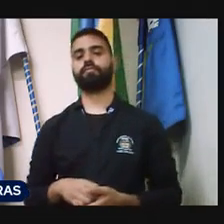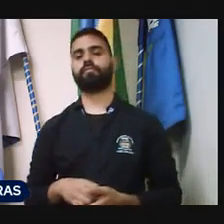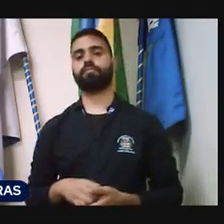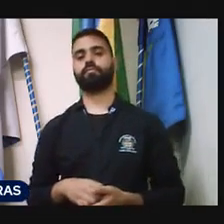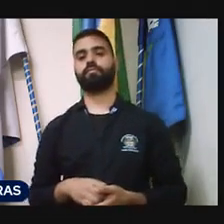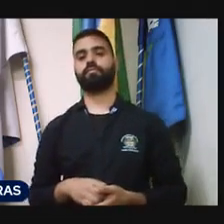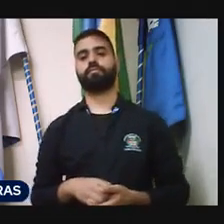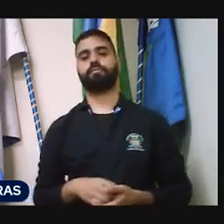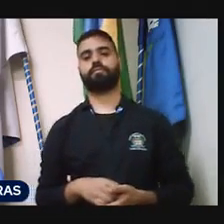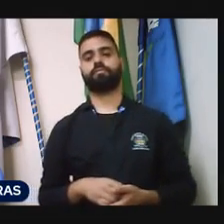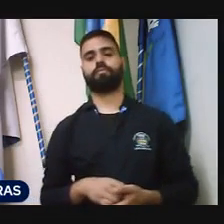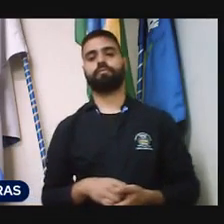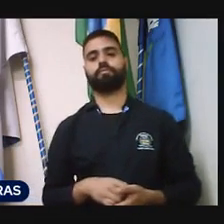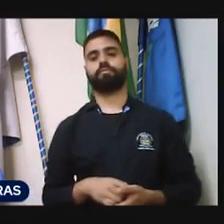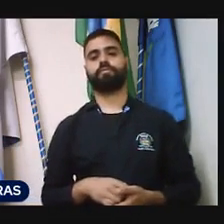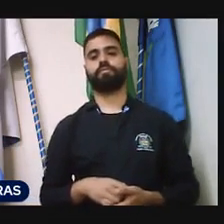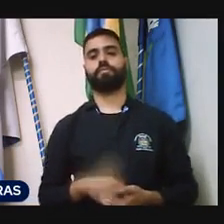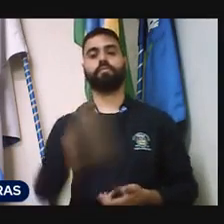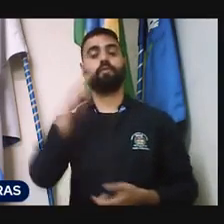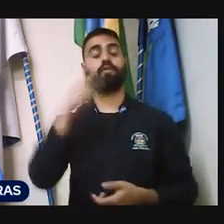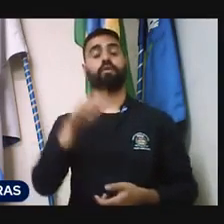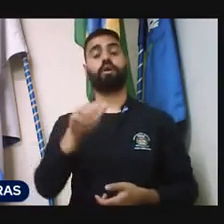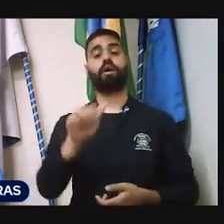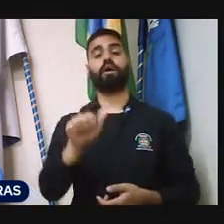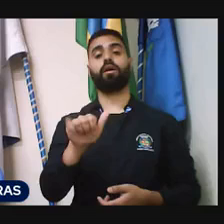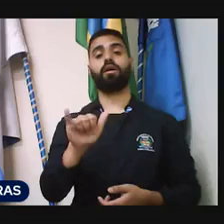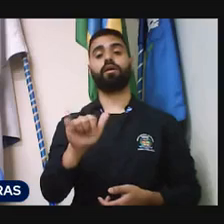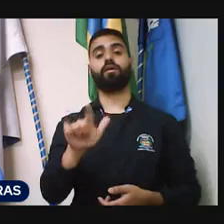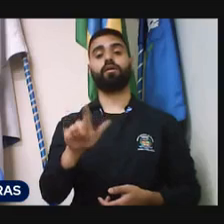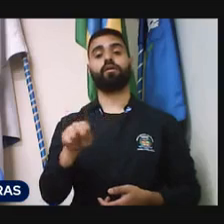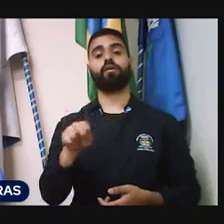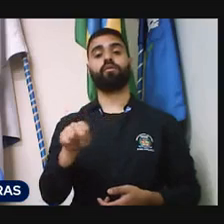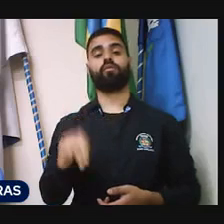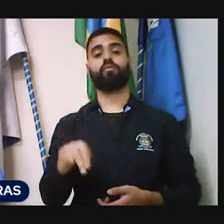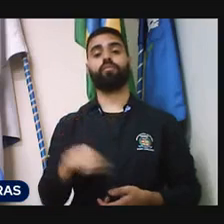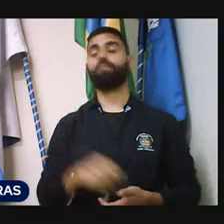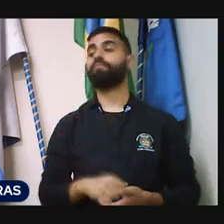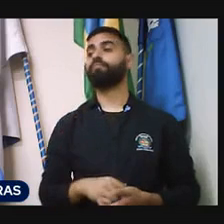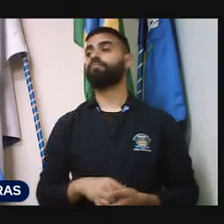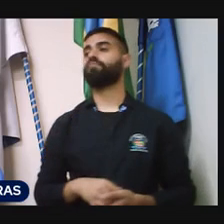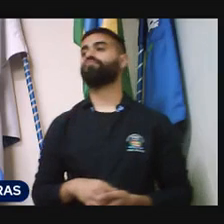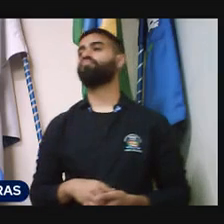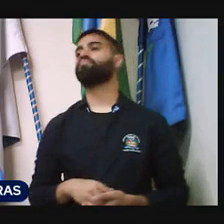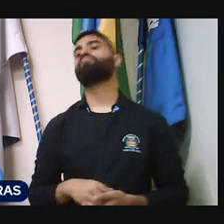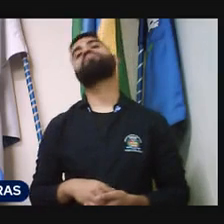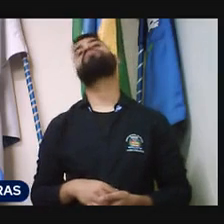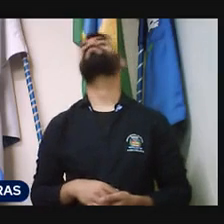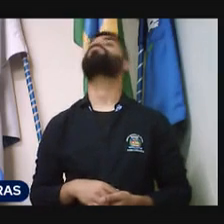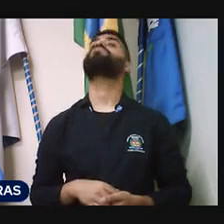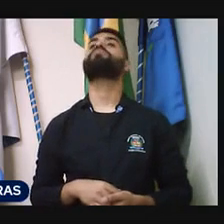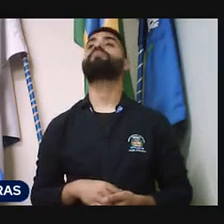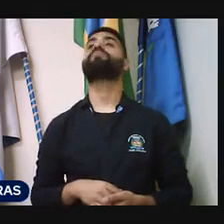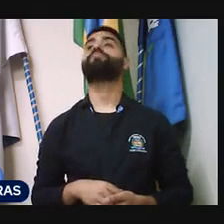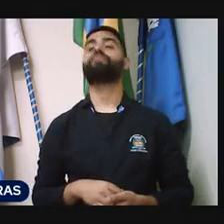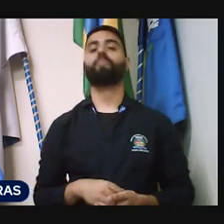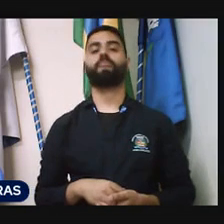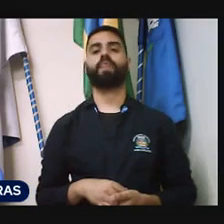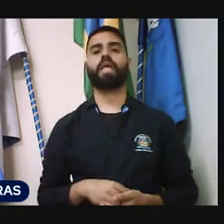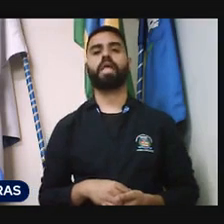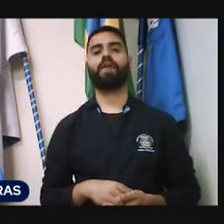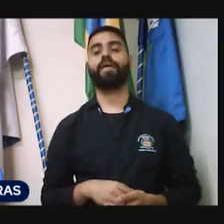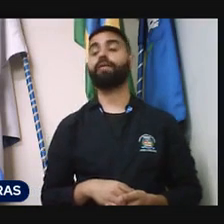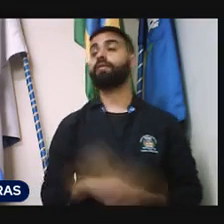de Valença EA doença renal o vereador Ailton Batista que esta subscreve com assento nesta egrégia casa Legislativa duas